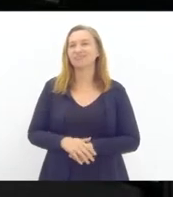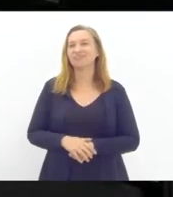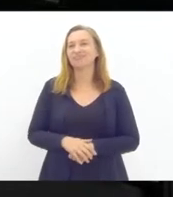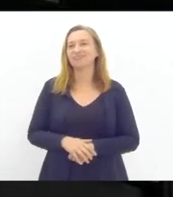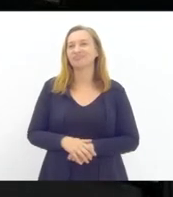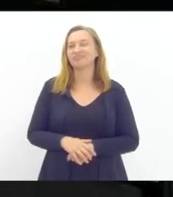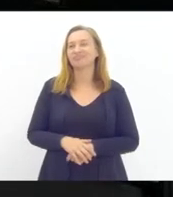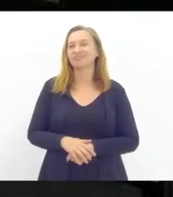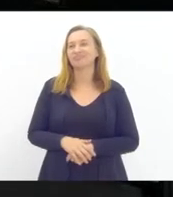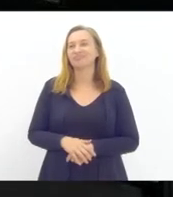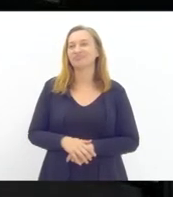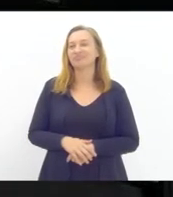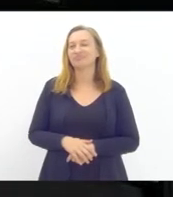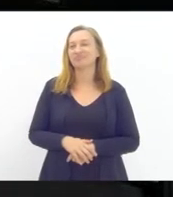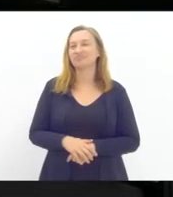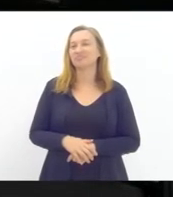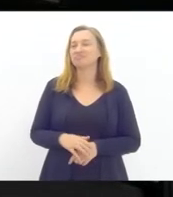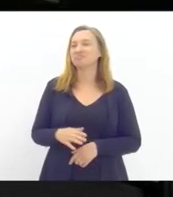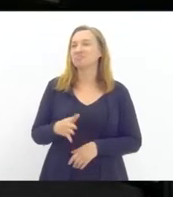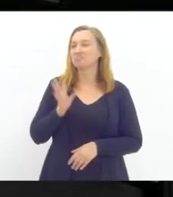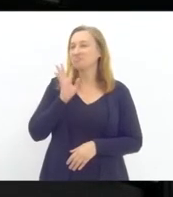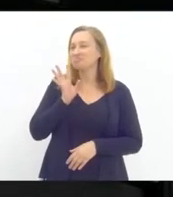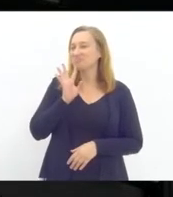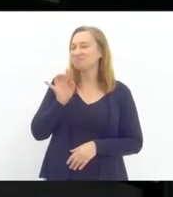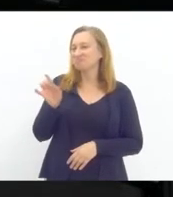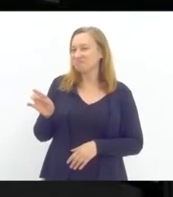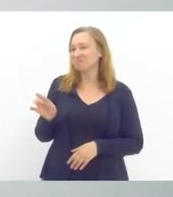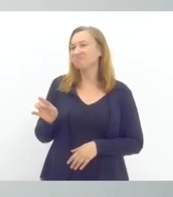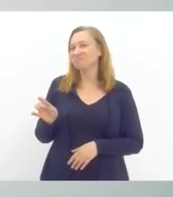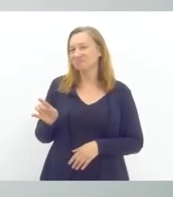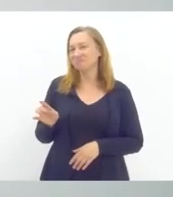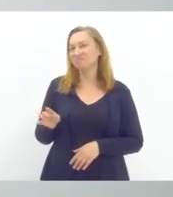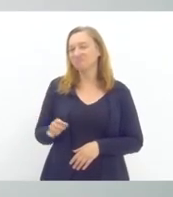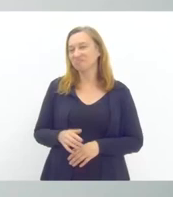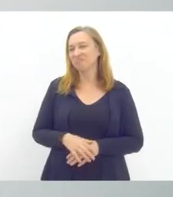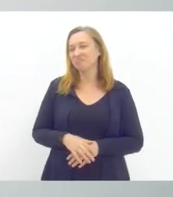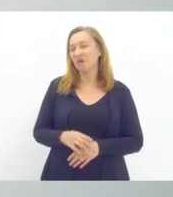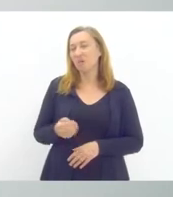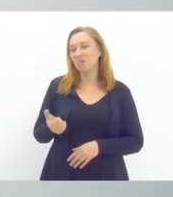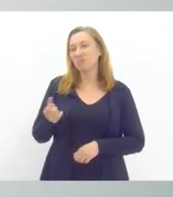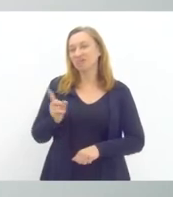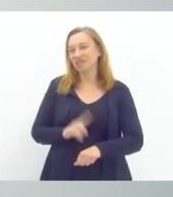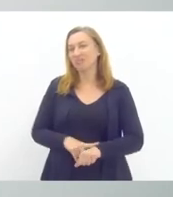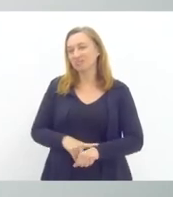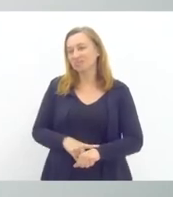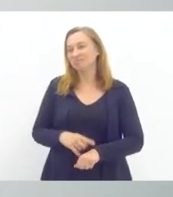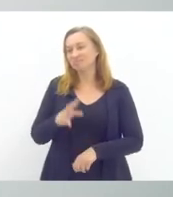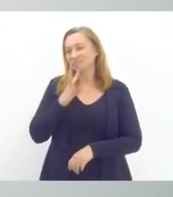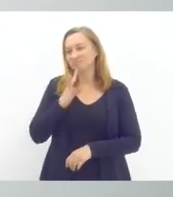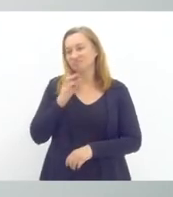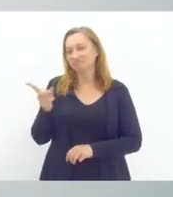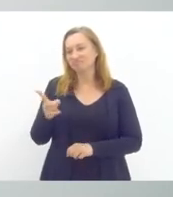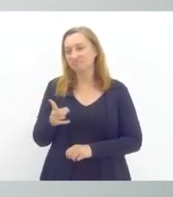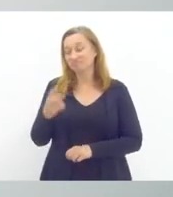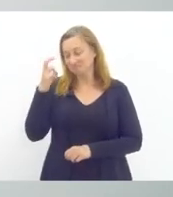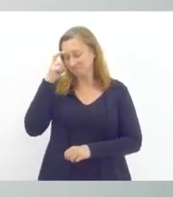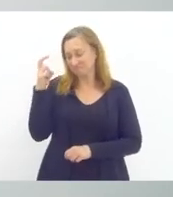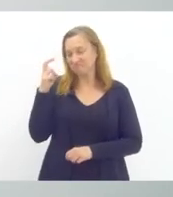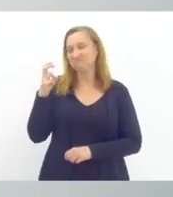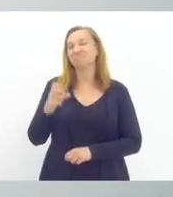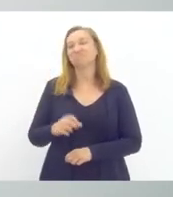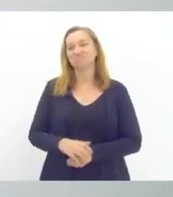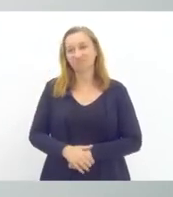um dos caras mais bacanas que eu conheço eu conheci tão pouco tempo inteligente